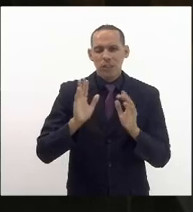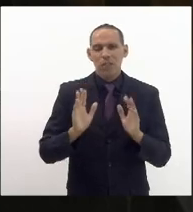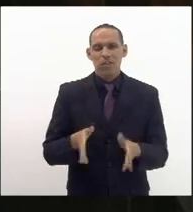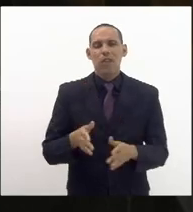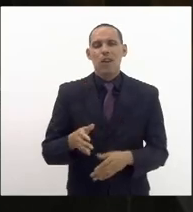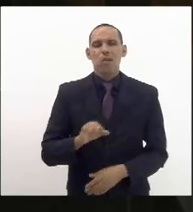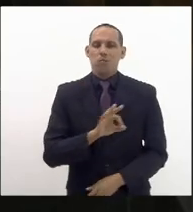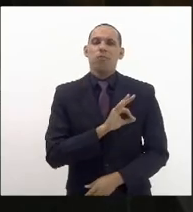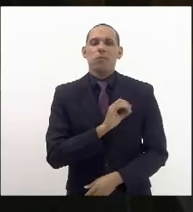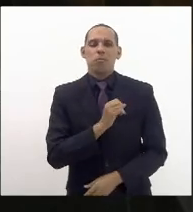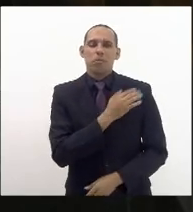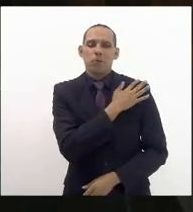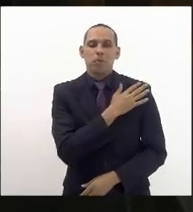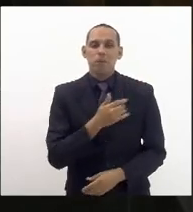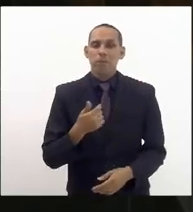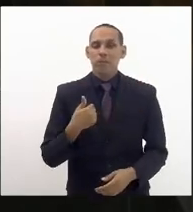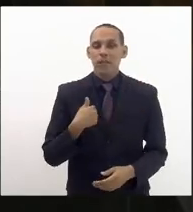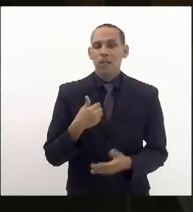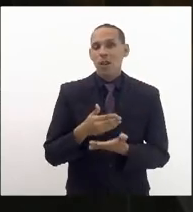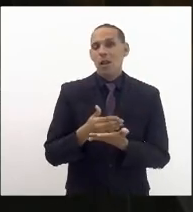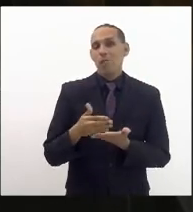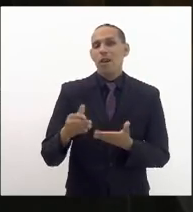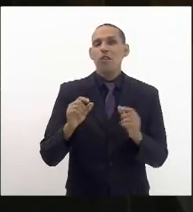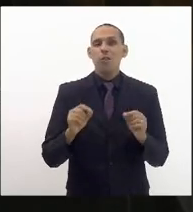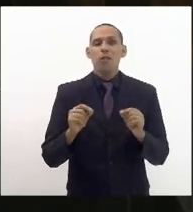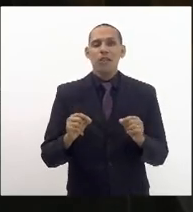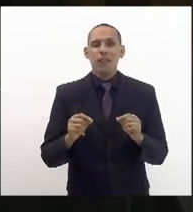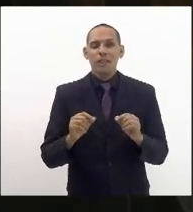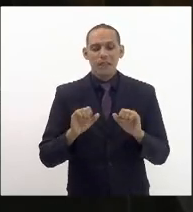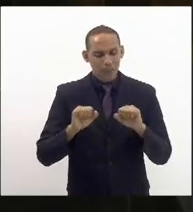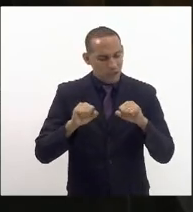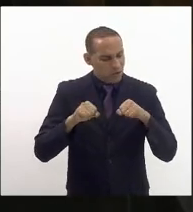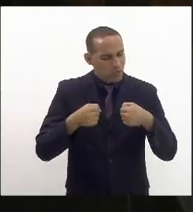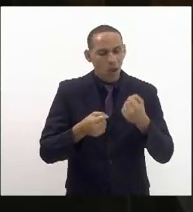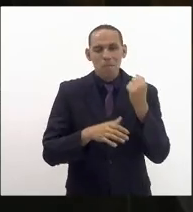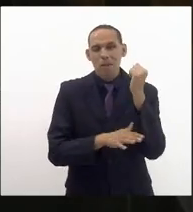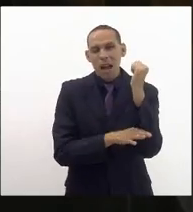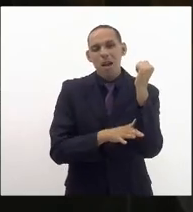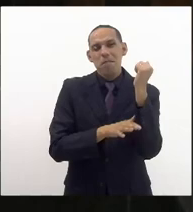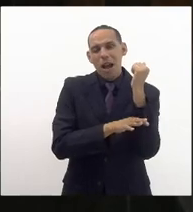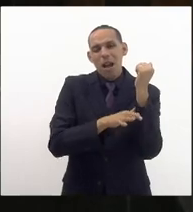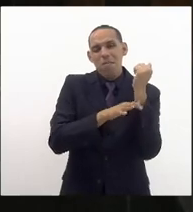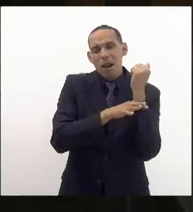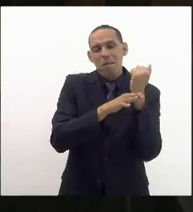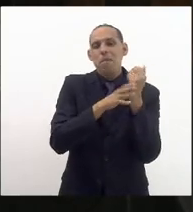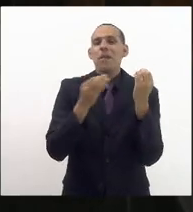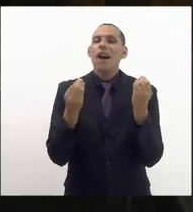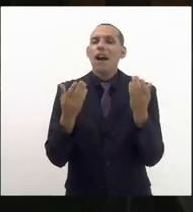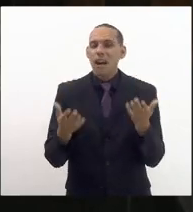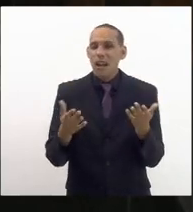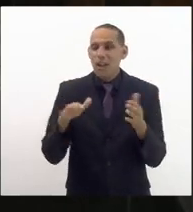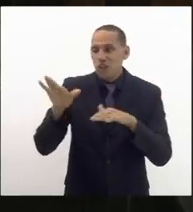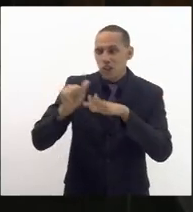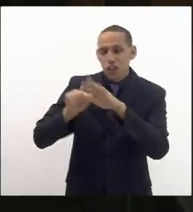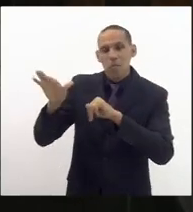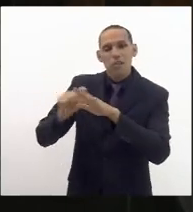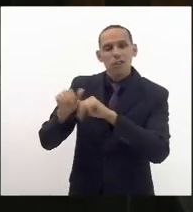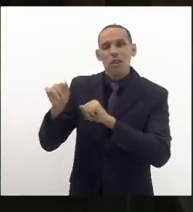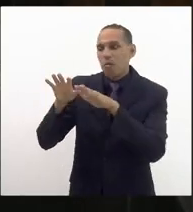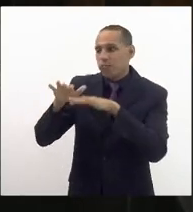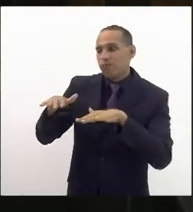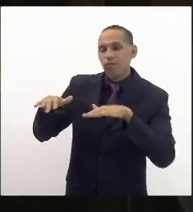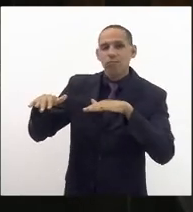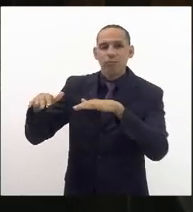Polícia Militar. E aí eu comecei uma verdadeira cruzada burocrática para que possamos efetivamente chamar todos